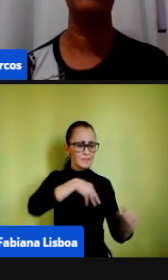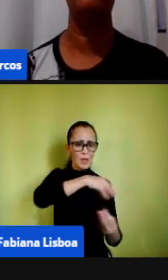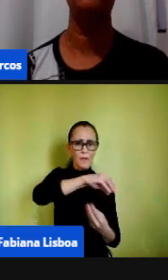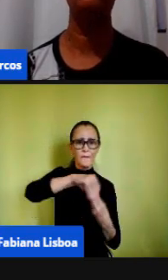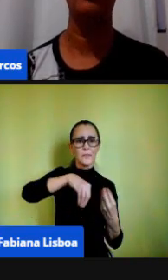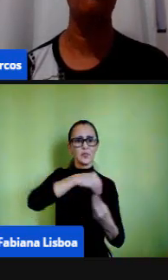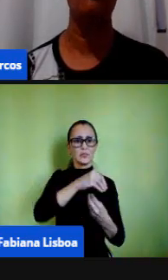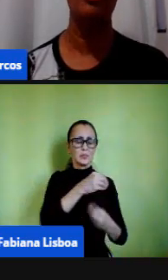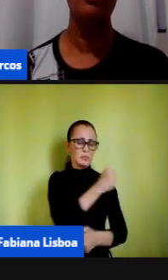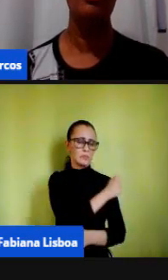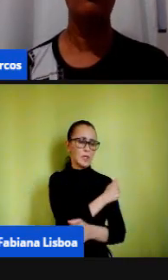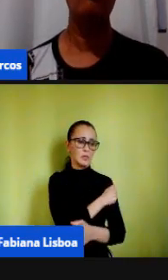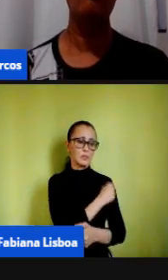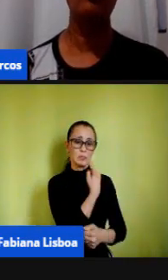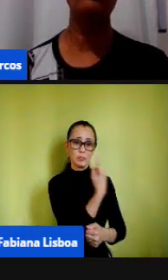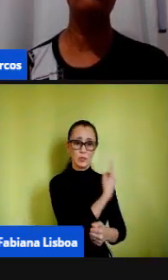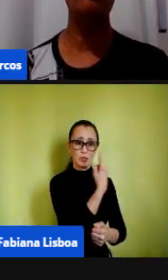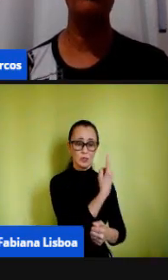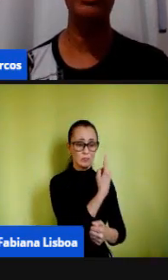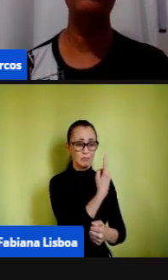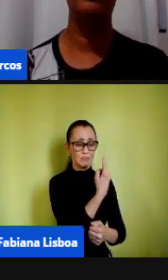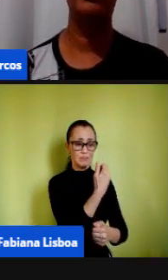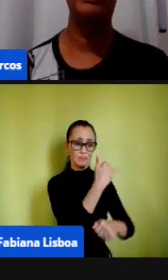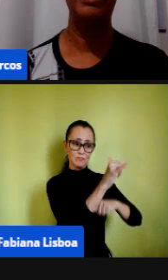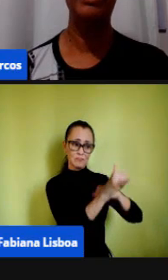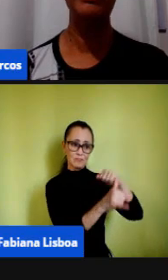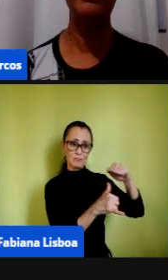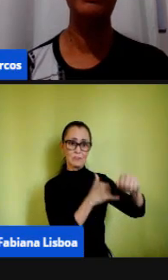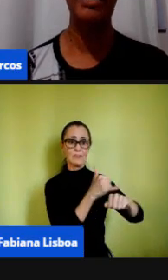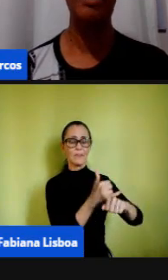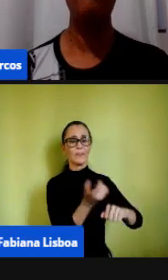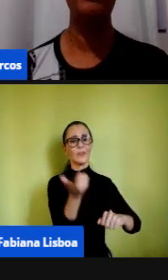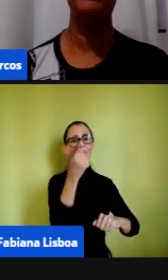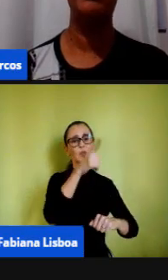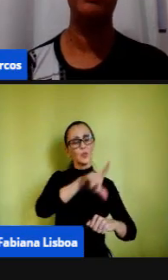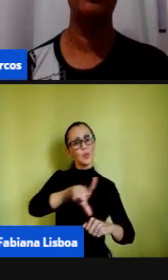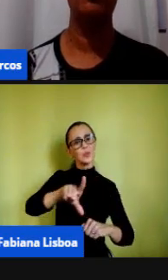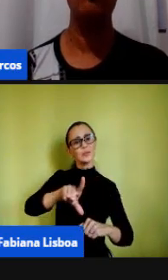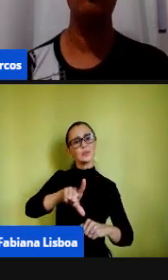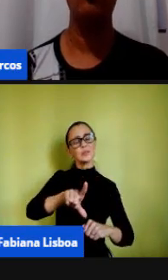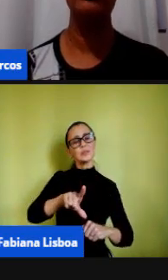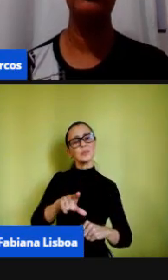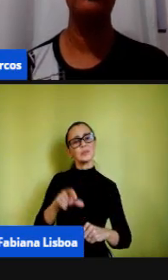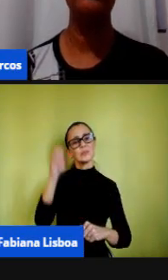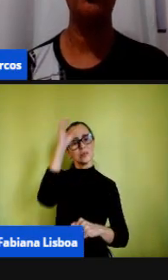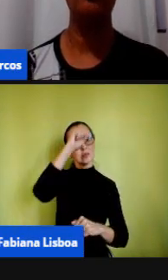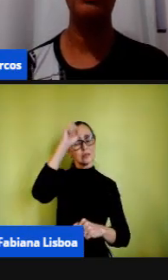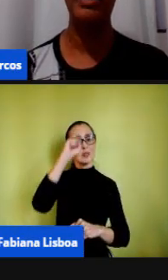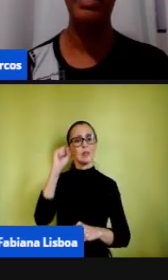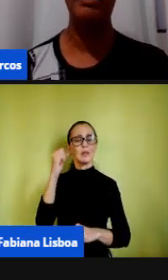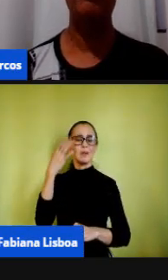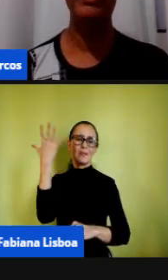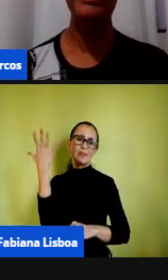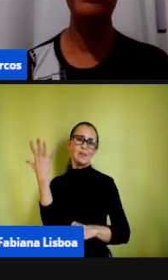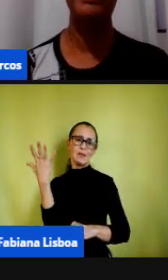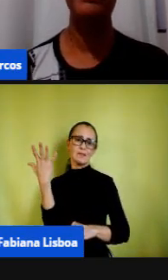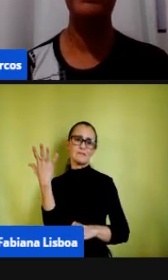sozinho, de maneira virtual, com outros momentos em que a aprendizagem ocorre de